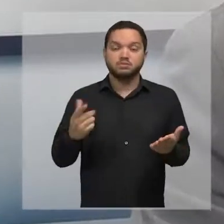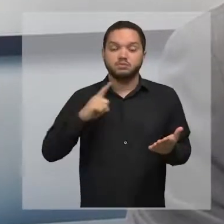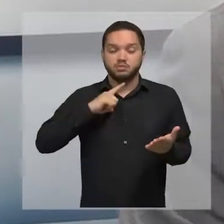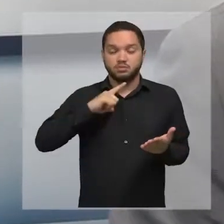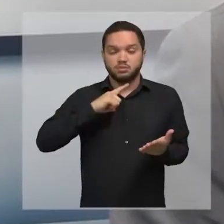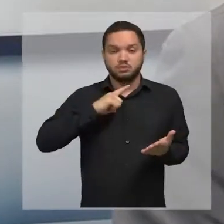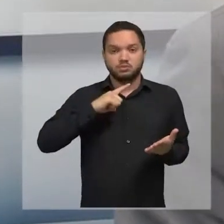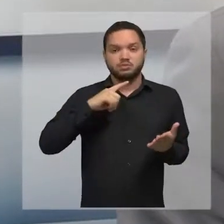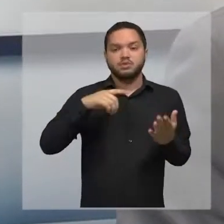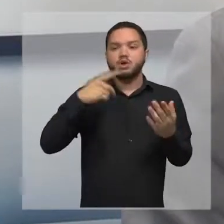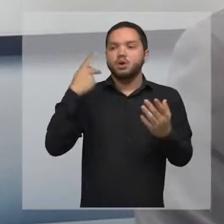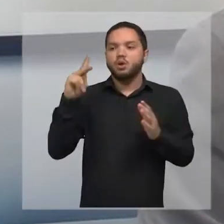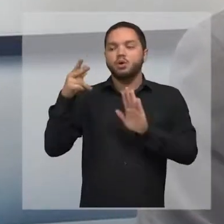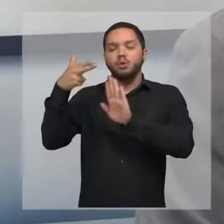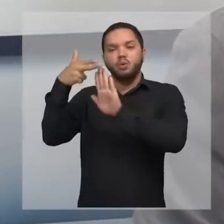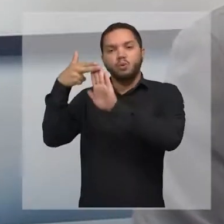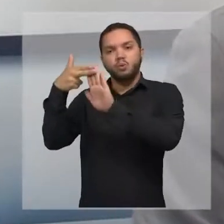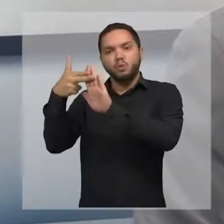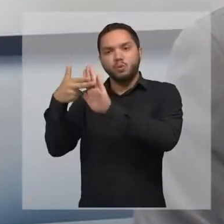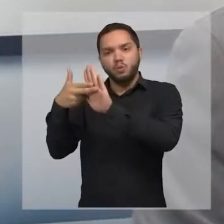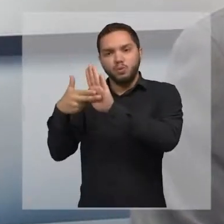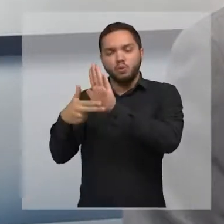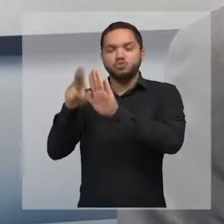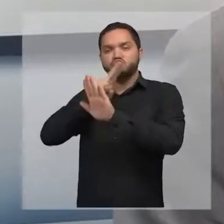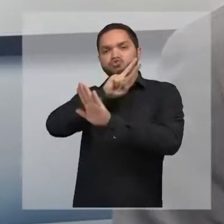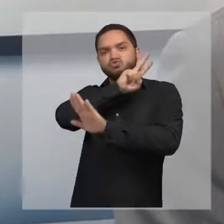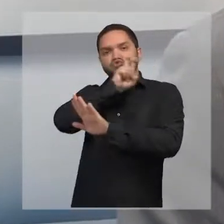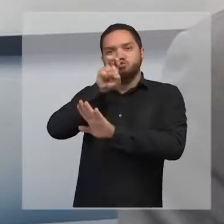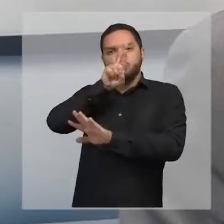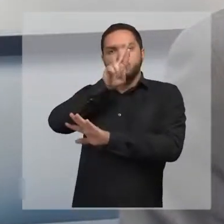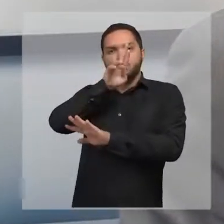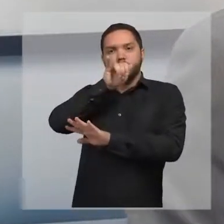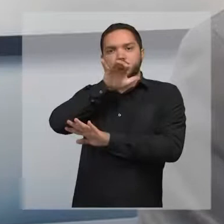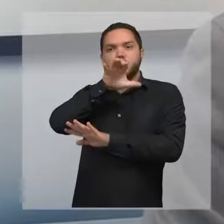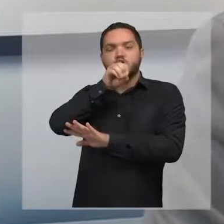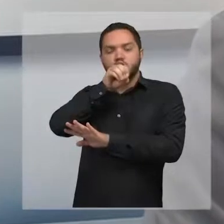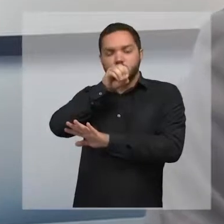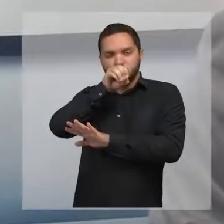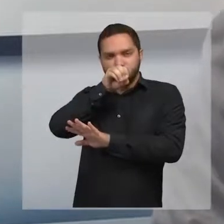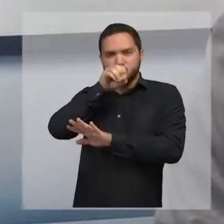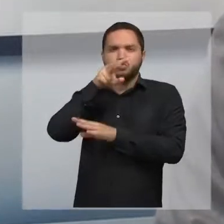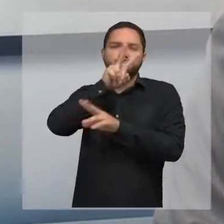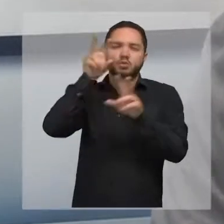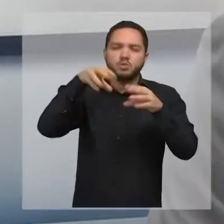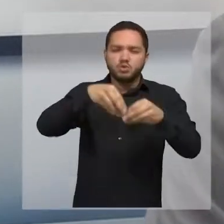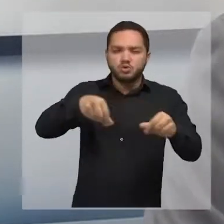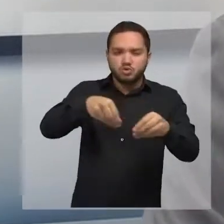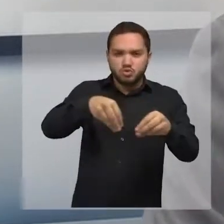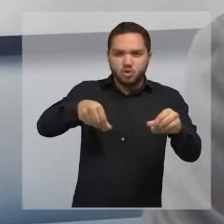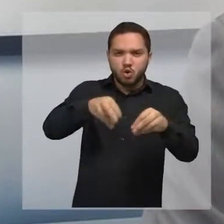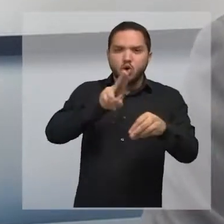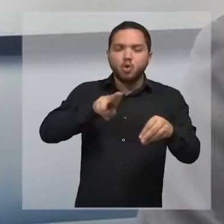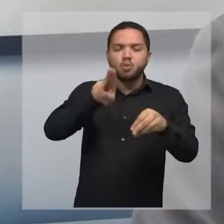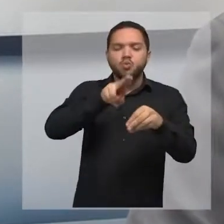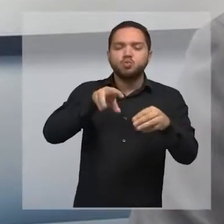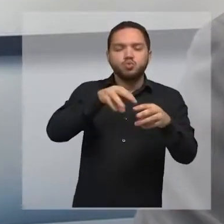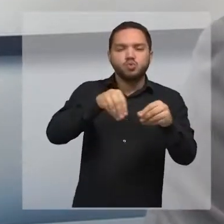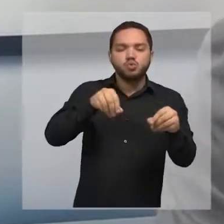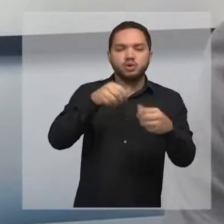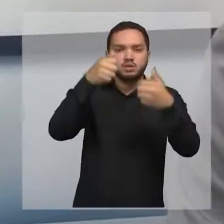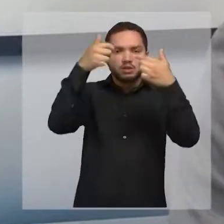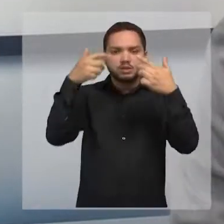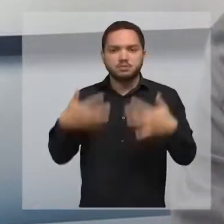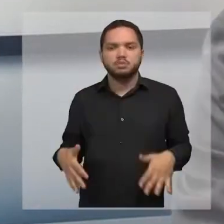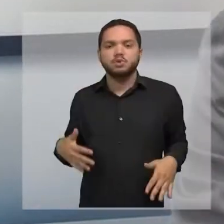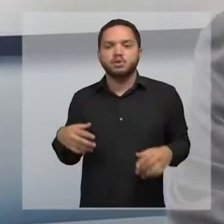corpo de outras normas sobre o urbanismo, como a Lei de Uso e Ocupação do Solo, a Lei de Uso e Ocupação do Solo, ele